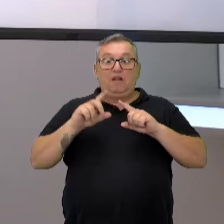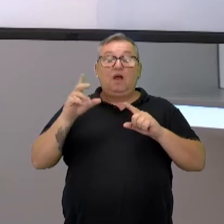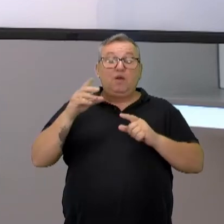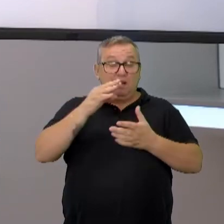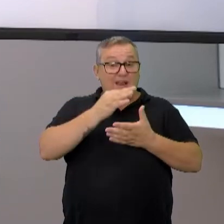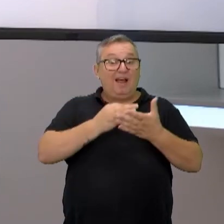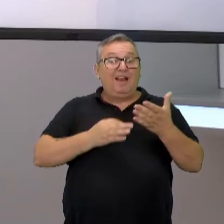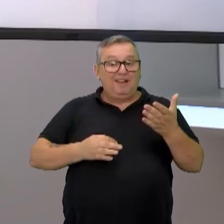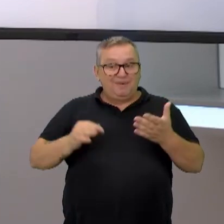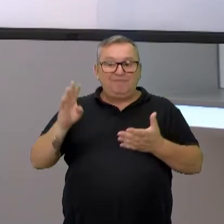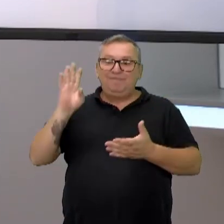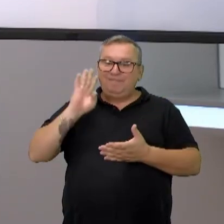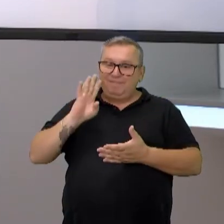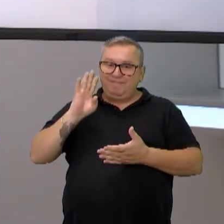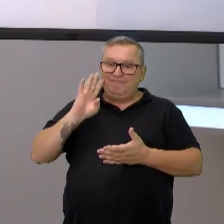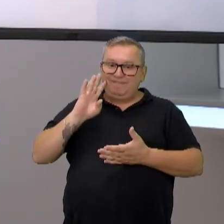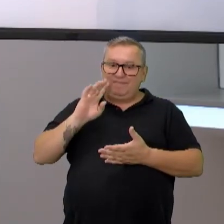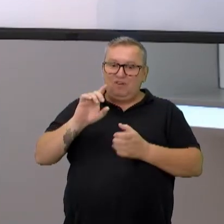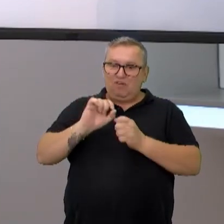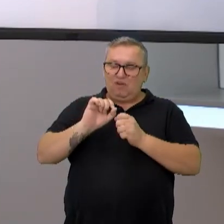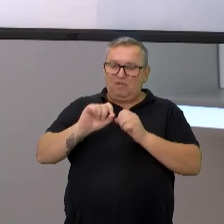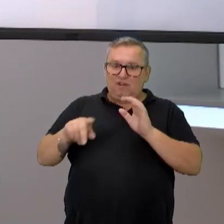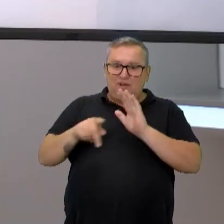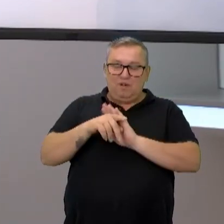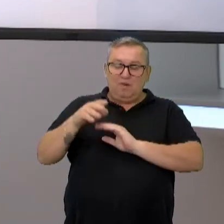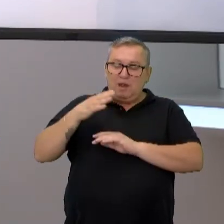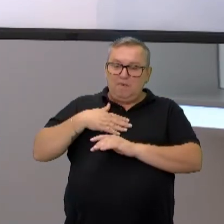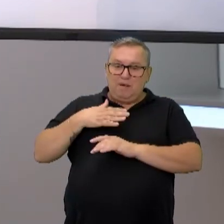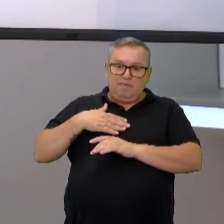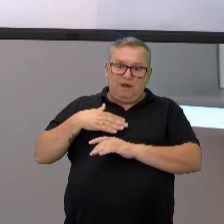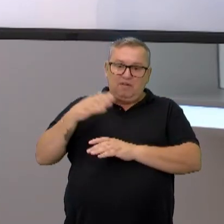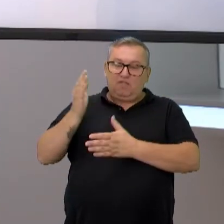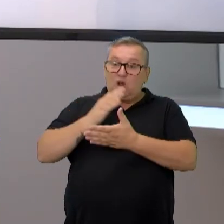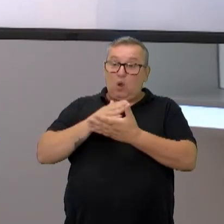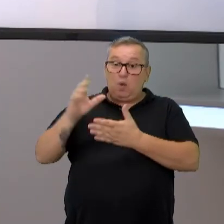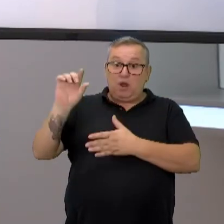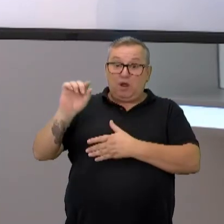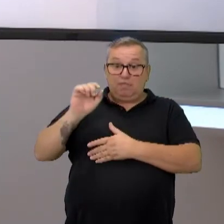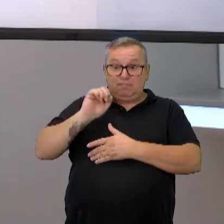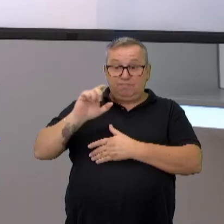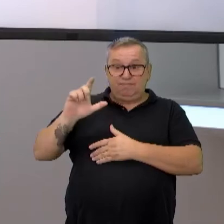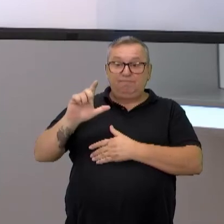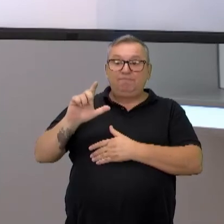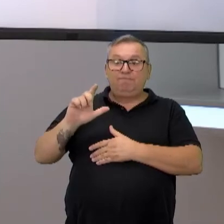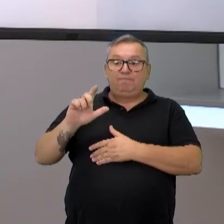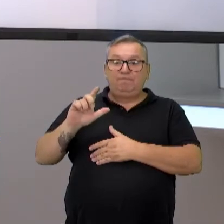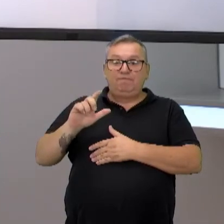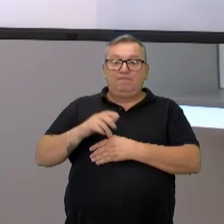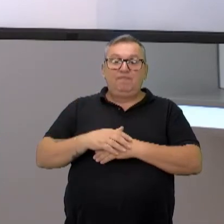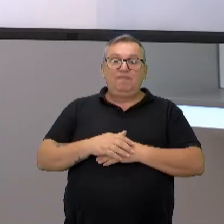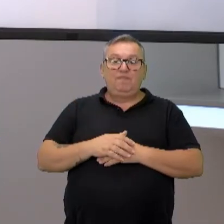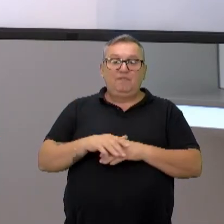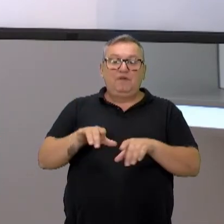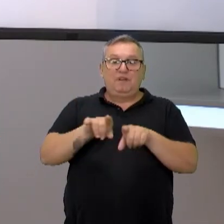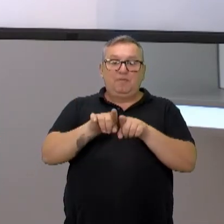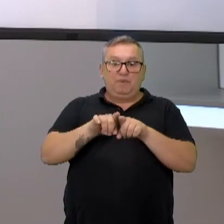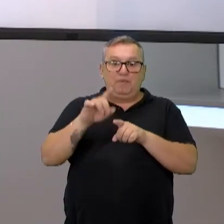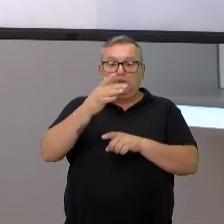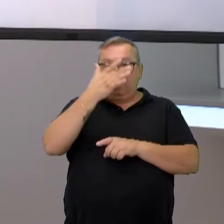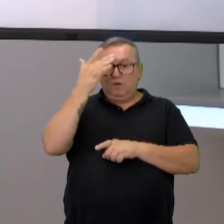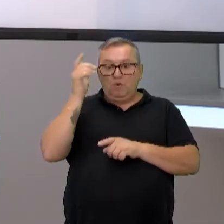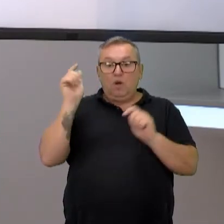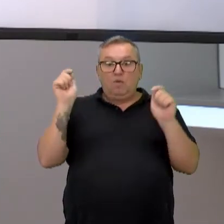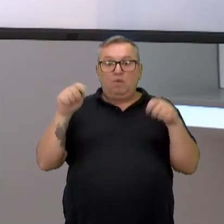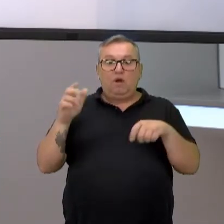que ele começa a falar, já, estou fazendo a minha parte, né? Comecei a diminuir o sal e tal. Então, ele se coloca também como uma pessoa que